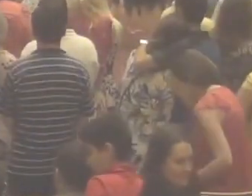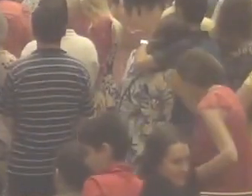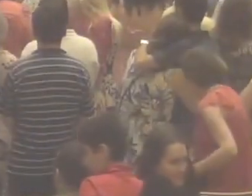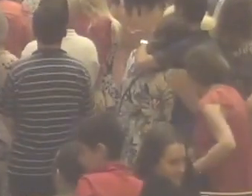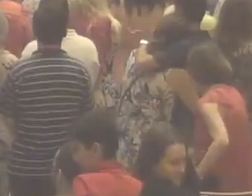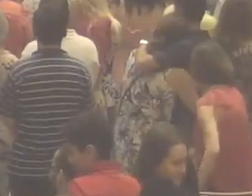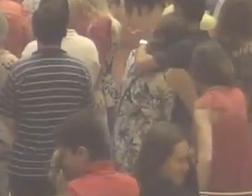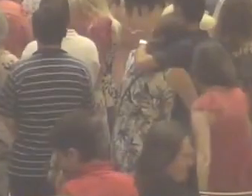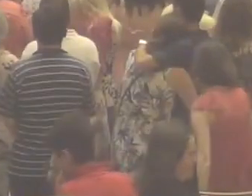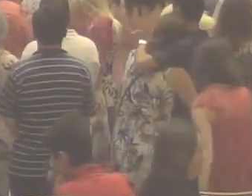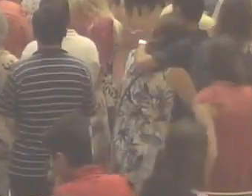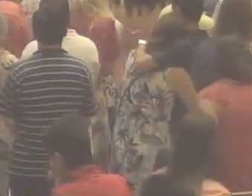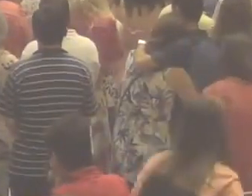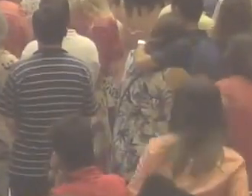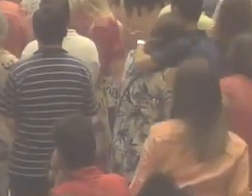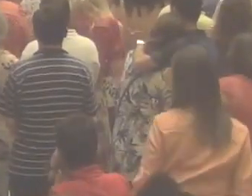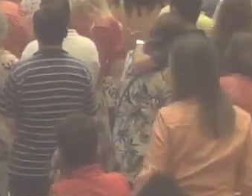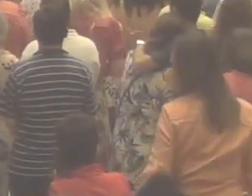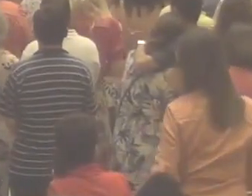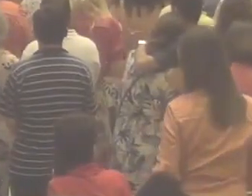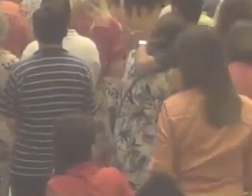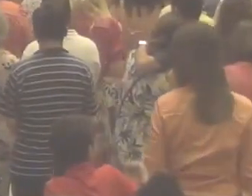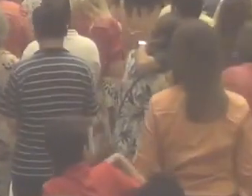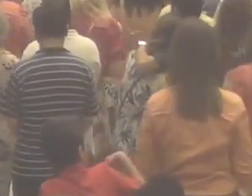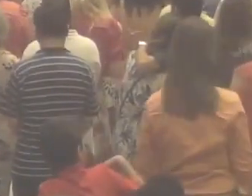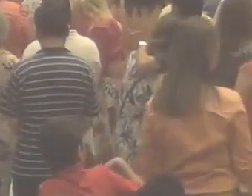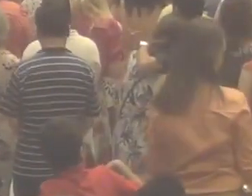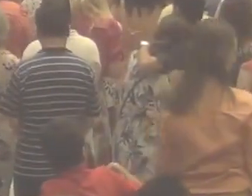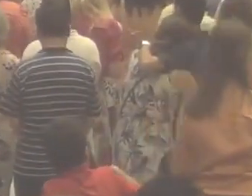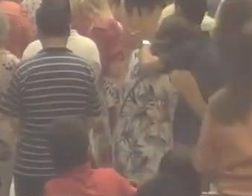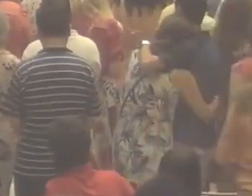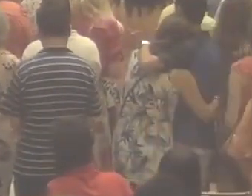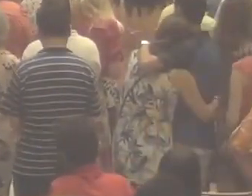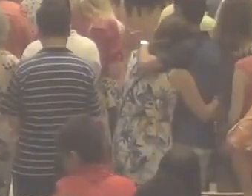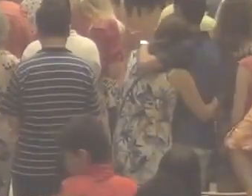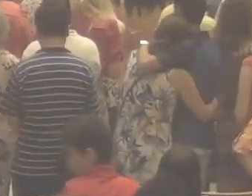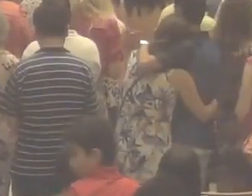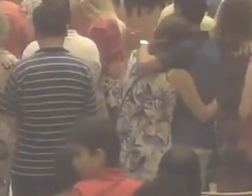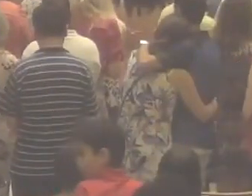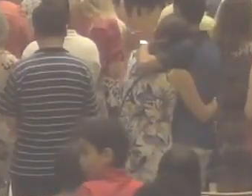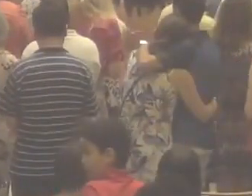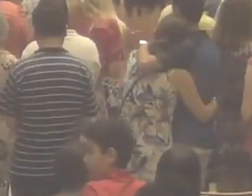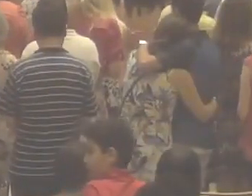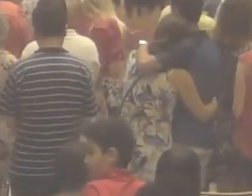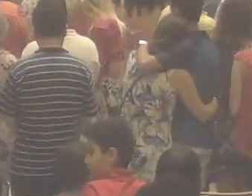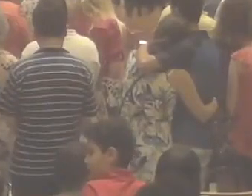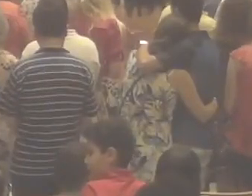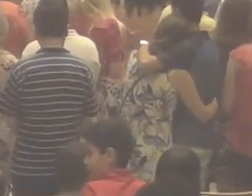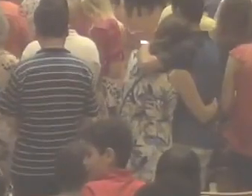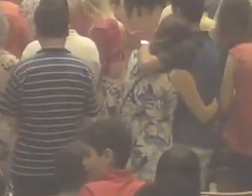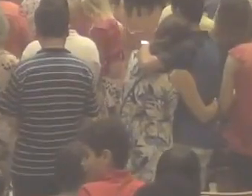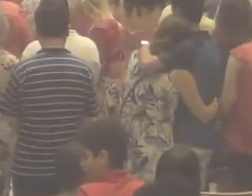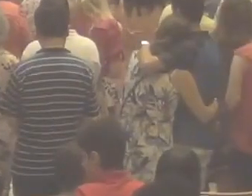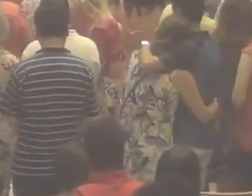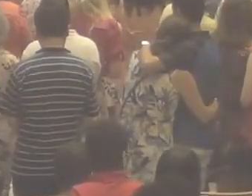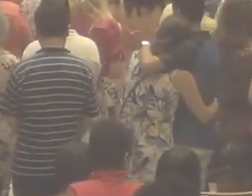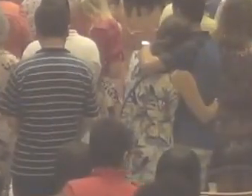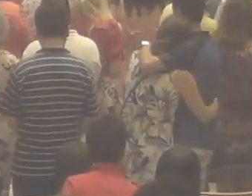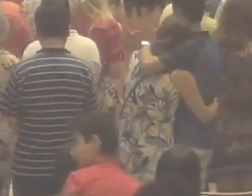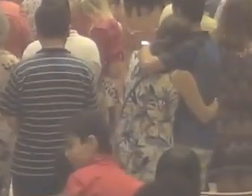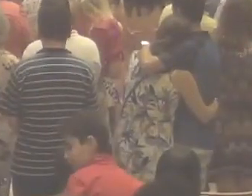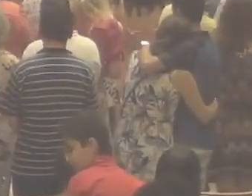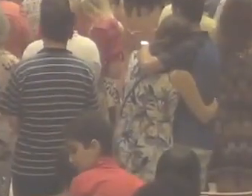me podia tirar da alma dela e essa convicção foi de josé também e essa convicção passou para